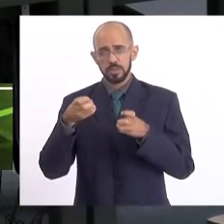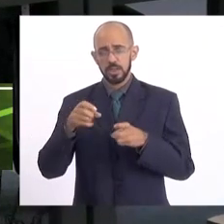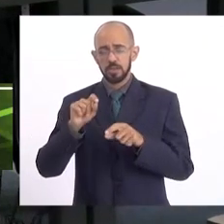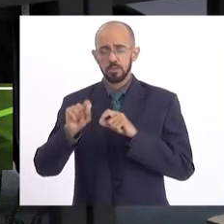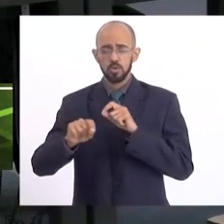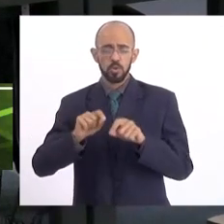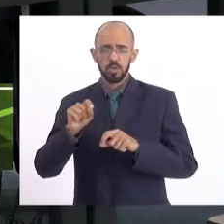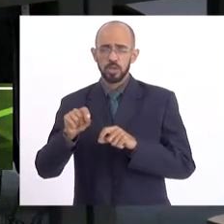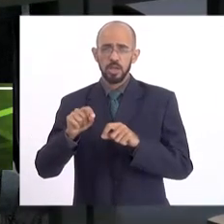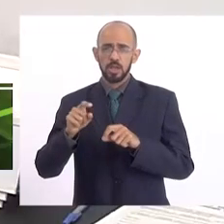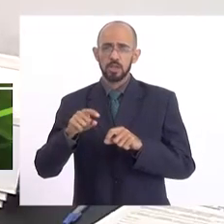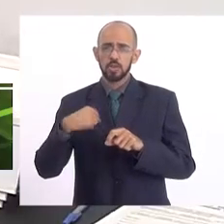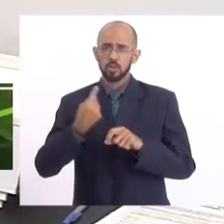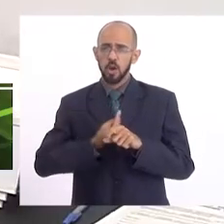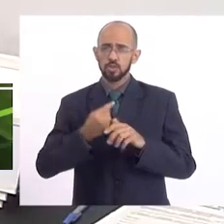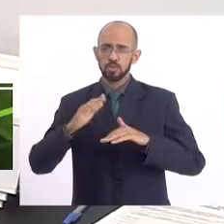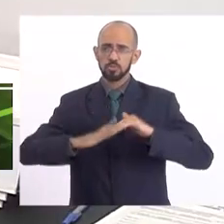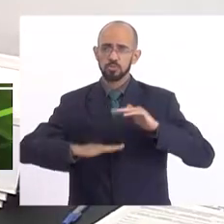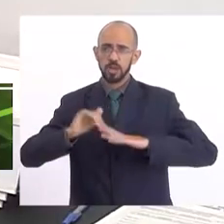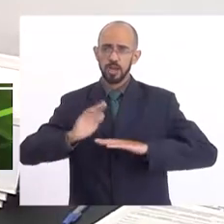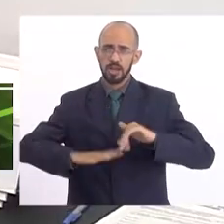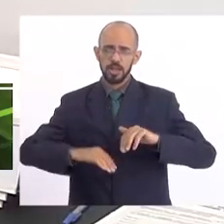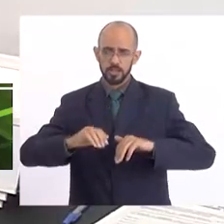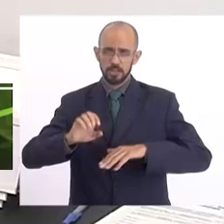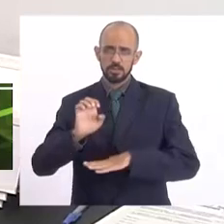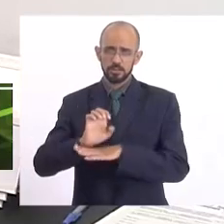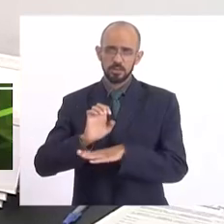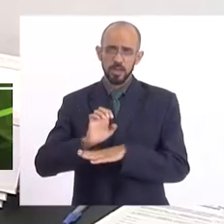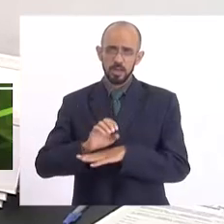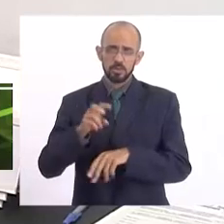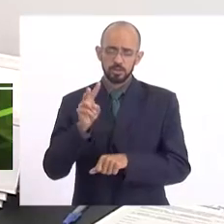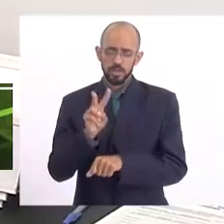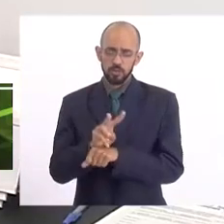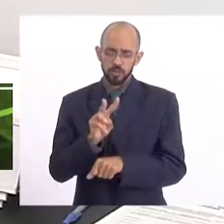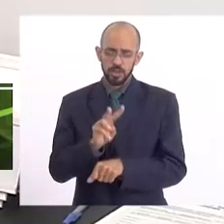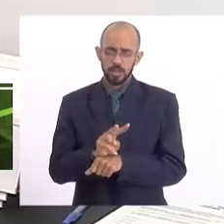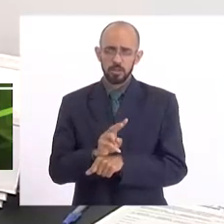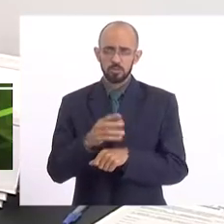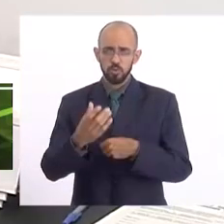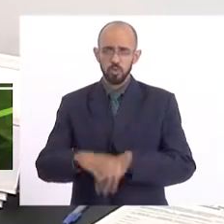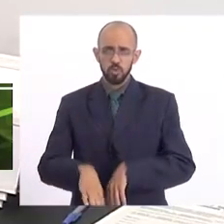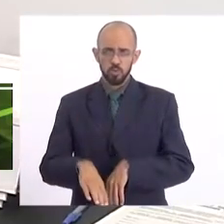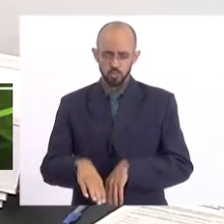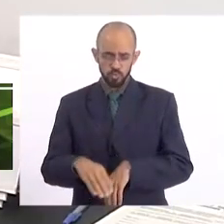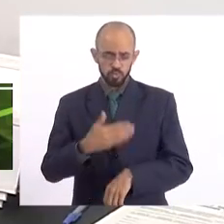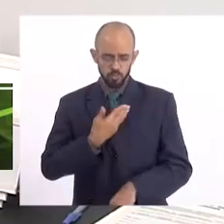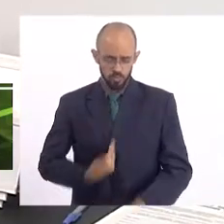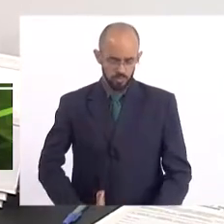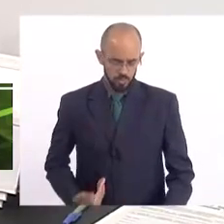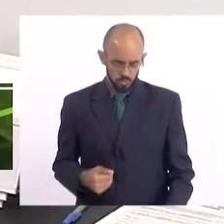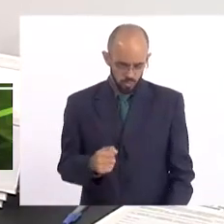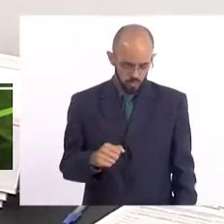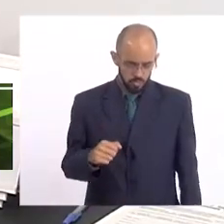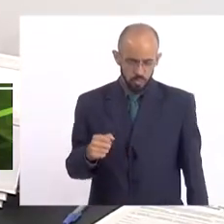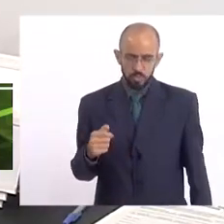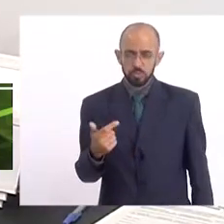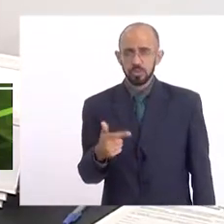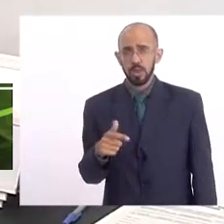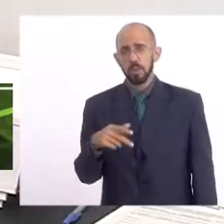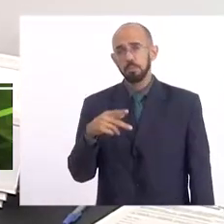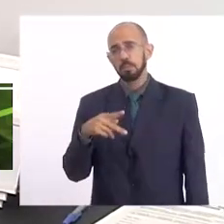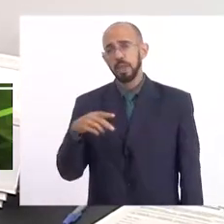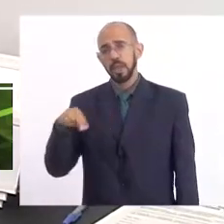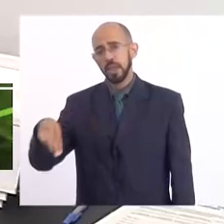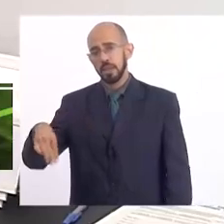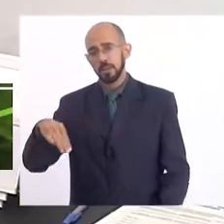Estado do Rio de Janeiro e defende o concurso público nessa linha. Então, assim, a gente não vê nenhum PM contratado, a gente não vê